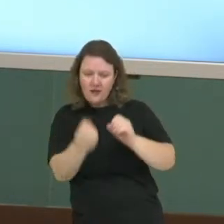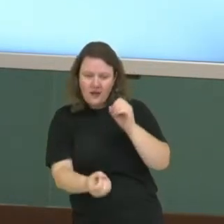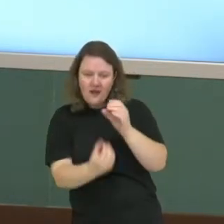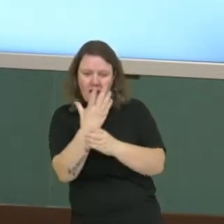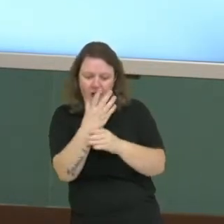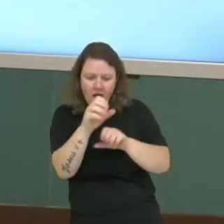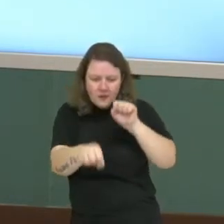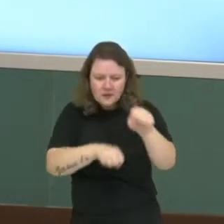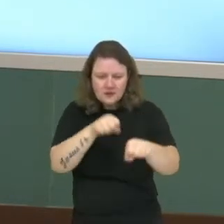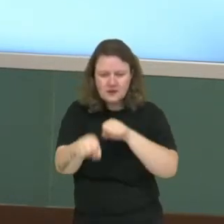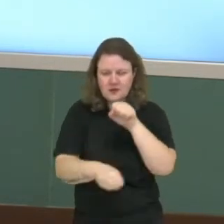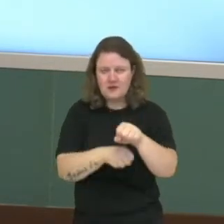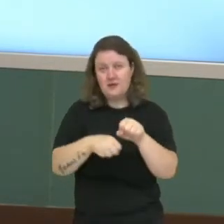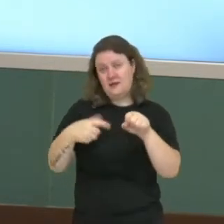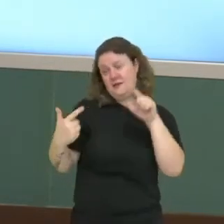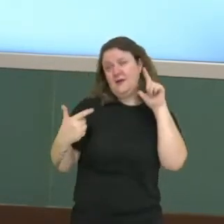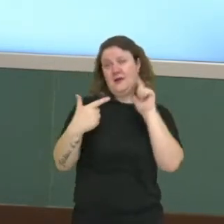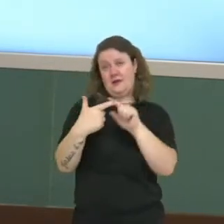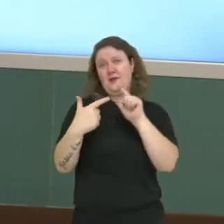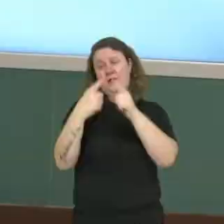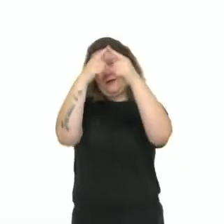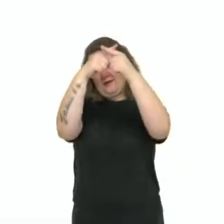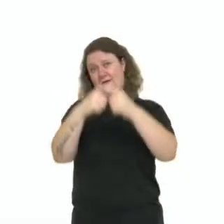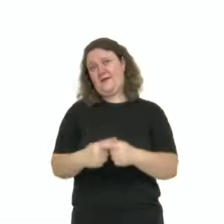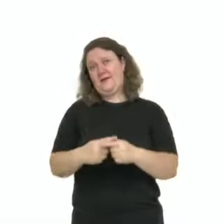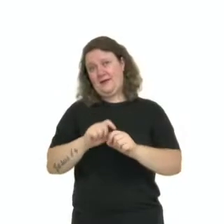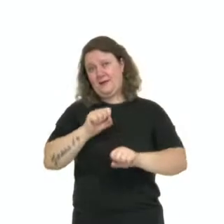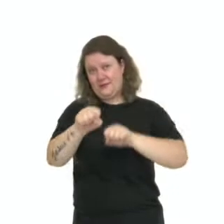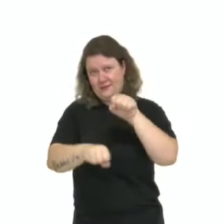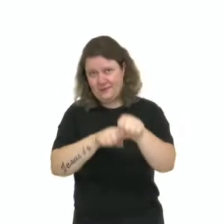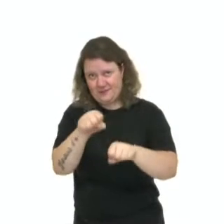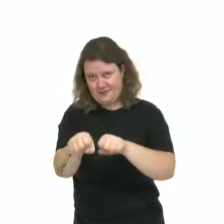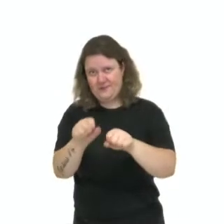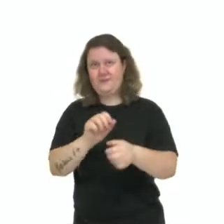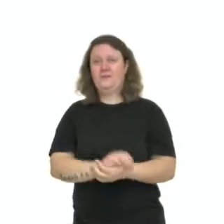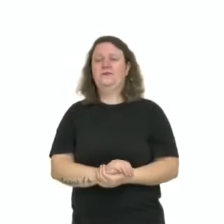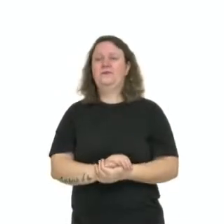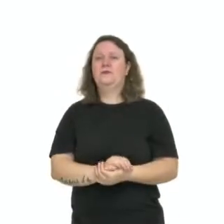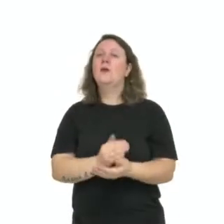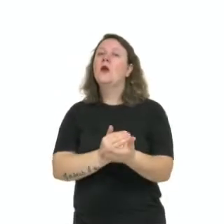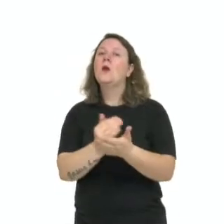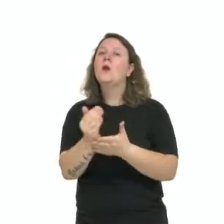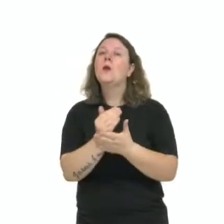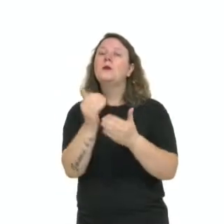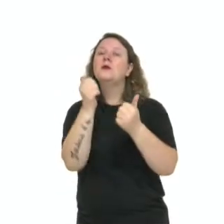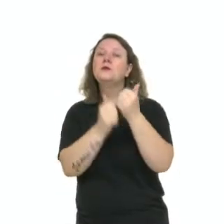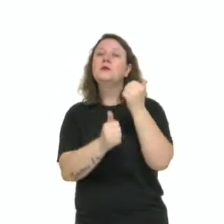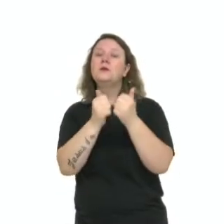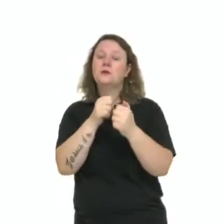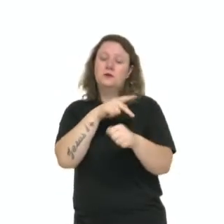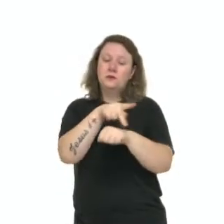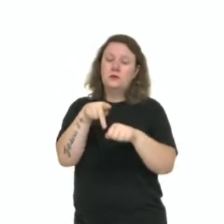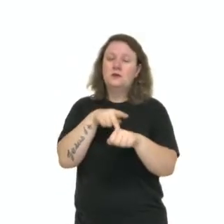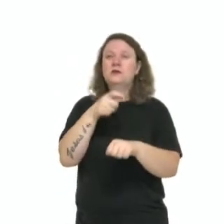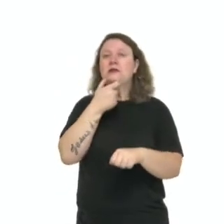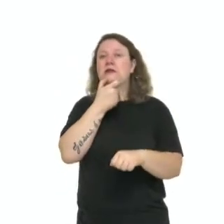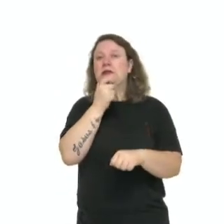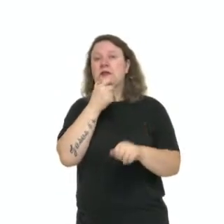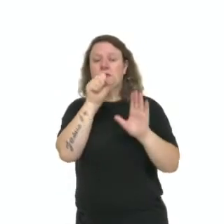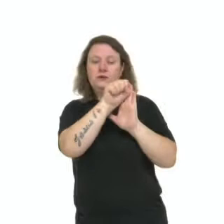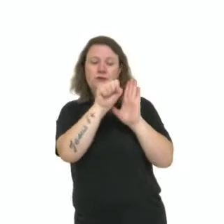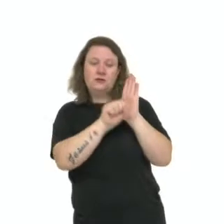daí inventar a prova do ciclismo. Então, o ciclismo começou como esporte na Inglaterra durante o